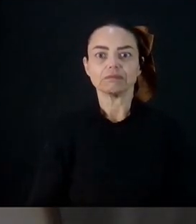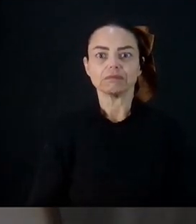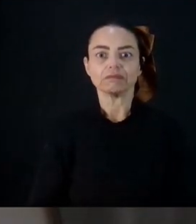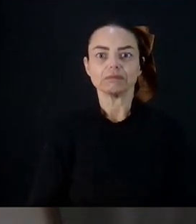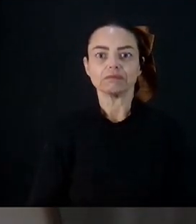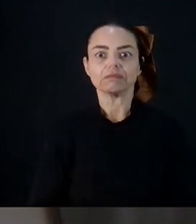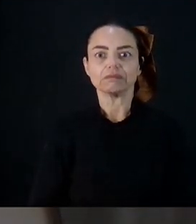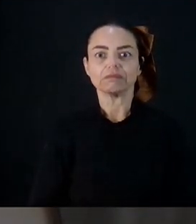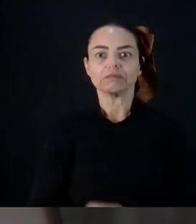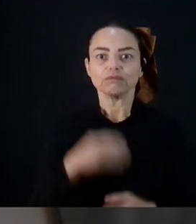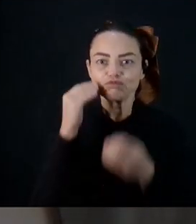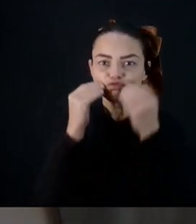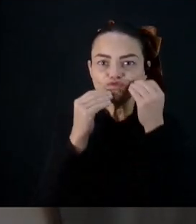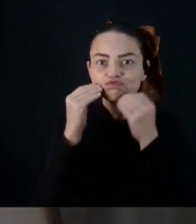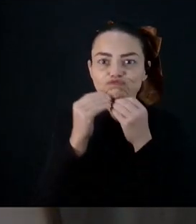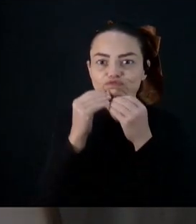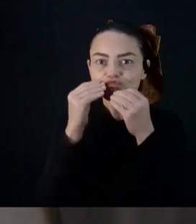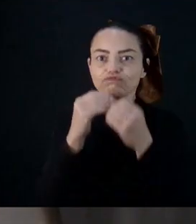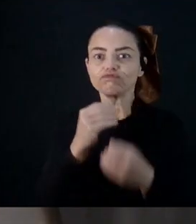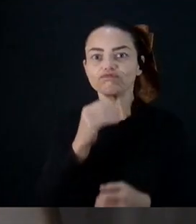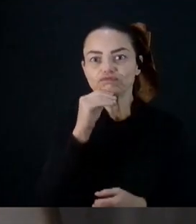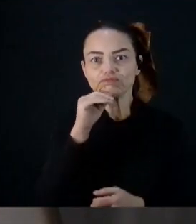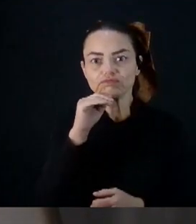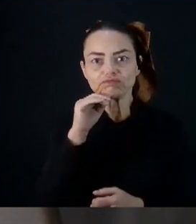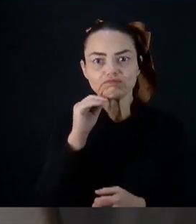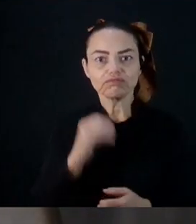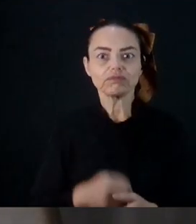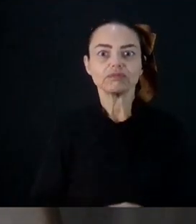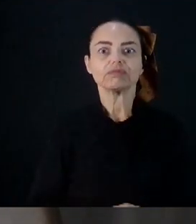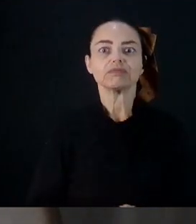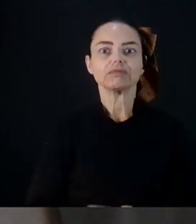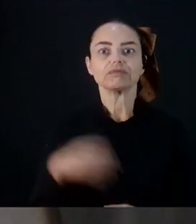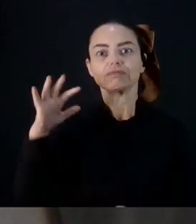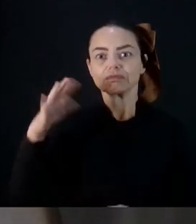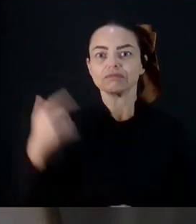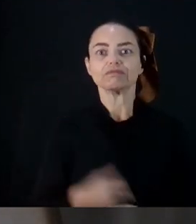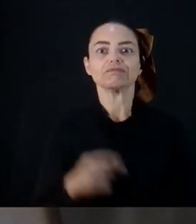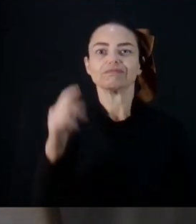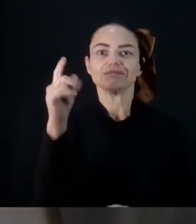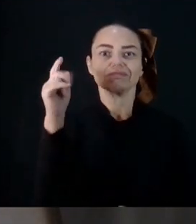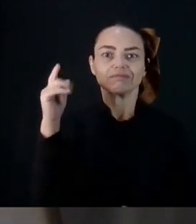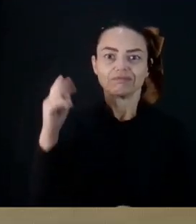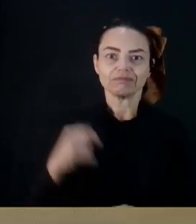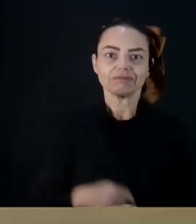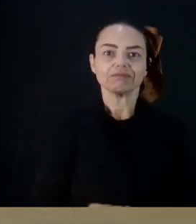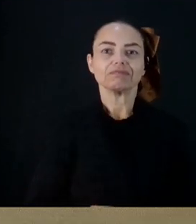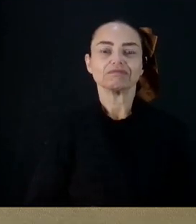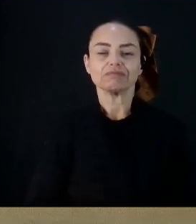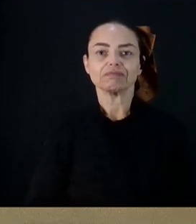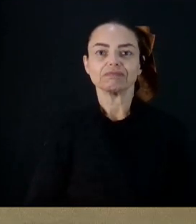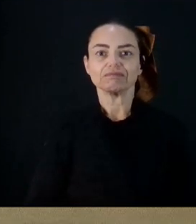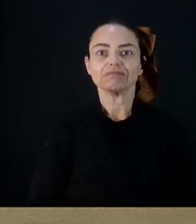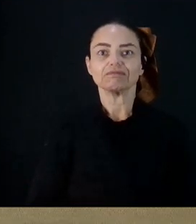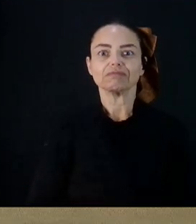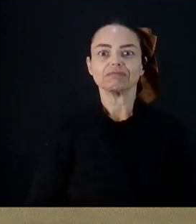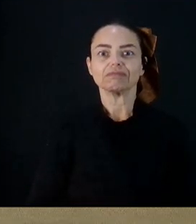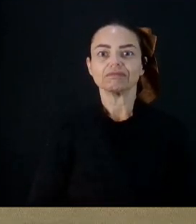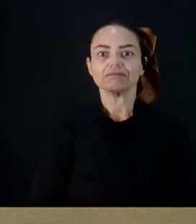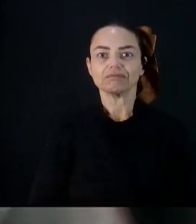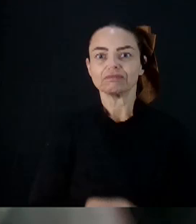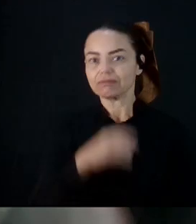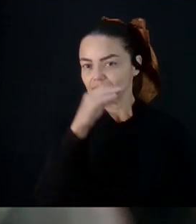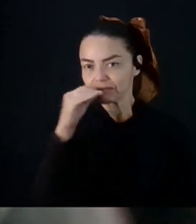por exemplo, coisas estão acontecendo há muito tempo. Chega na adolescência, querer usar tudo,